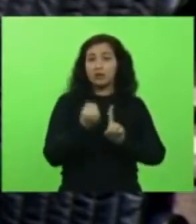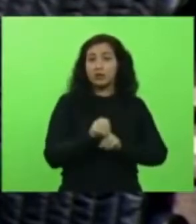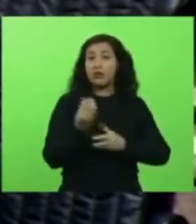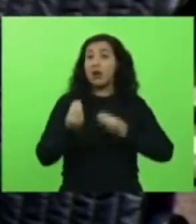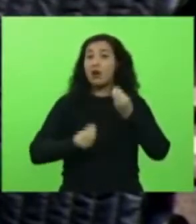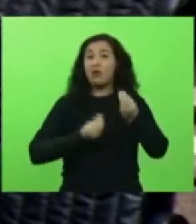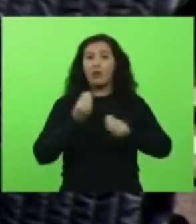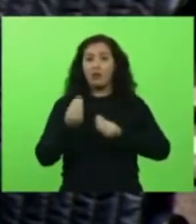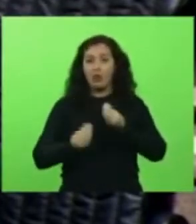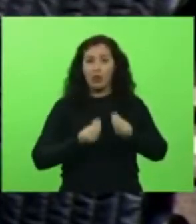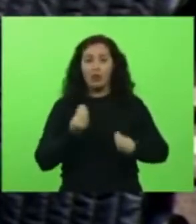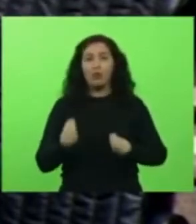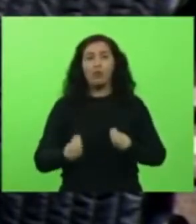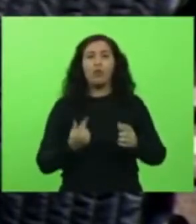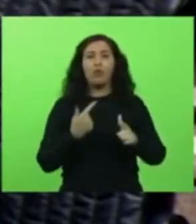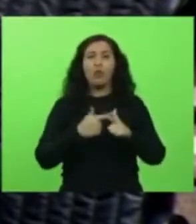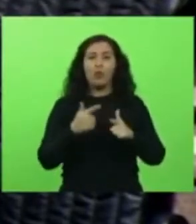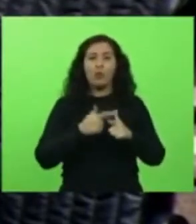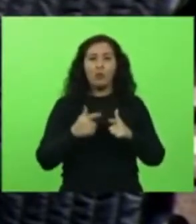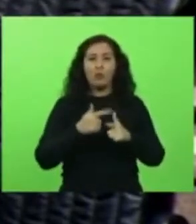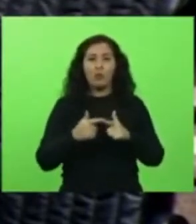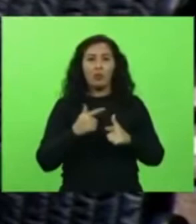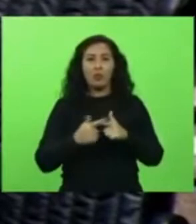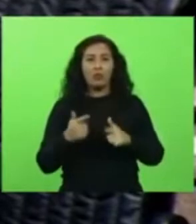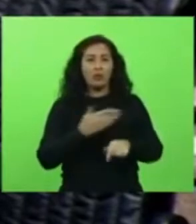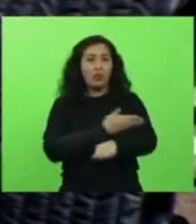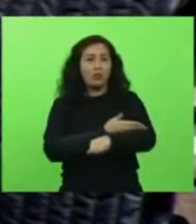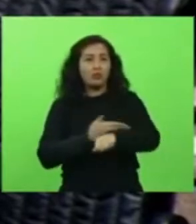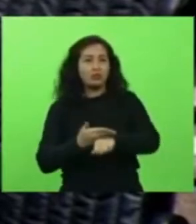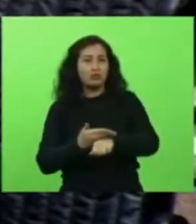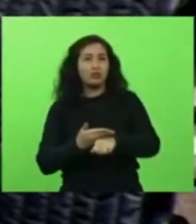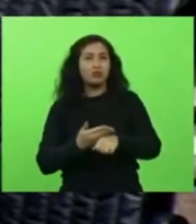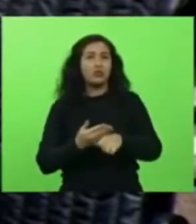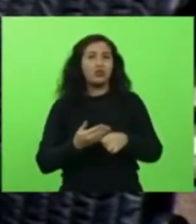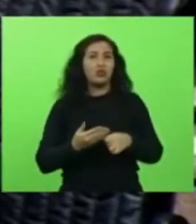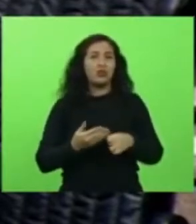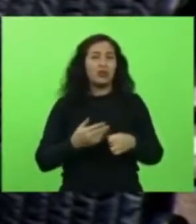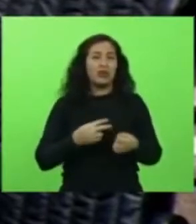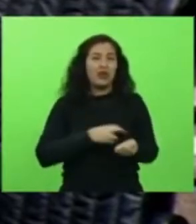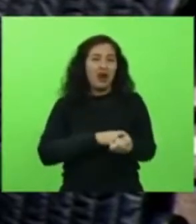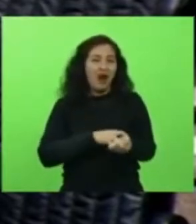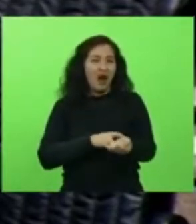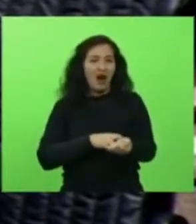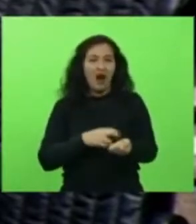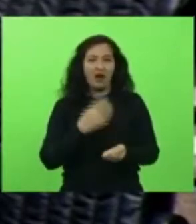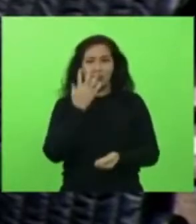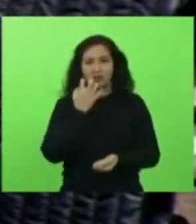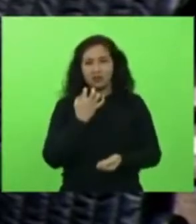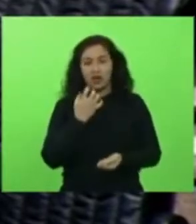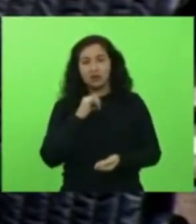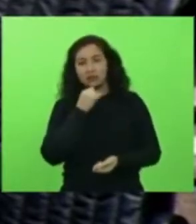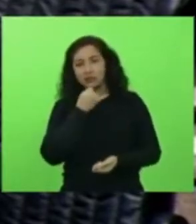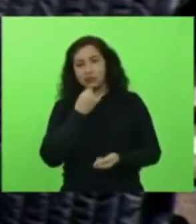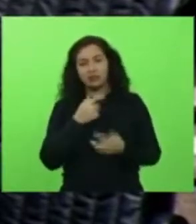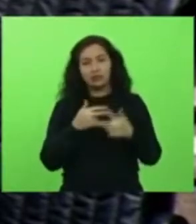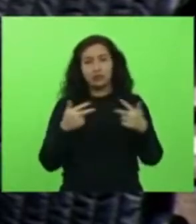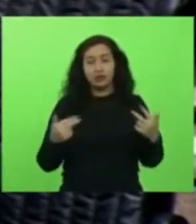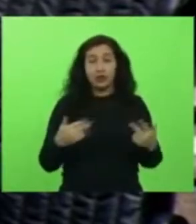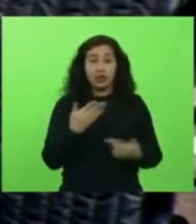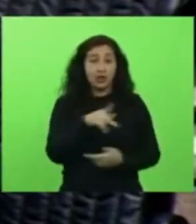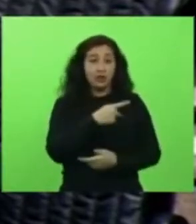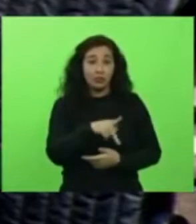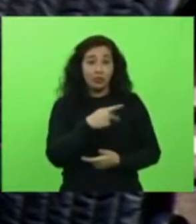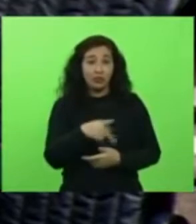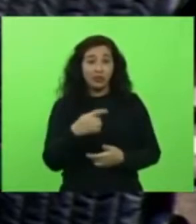problemas de comportamento, os professores vão ter uma dificuldade muito grande porque tiveram que se adequar à